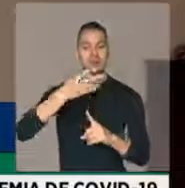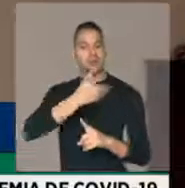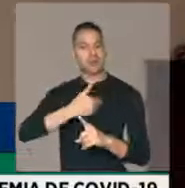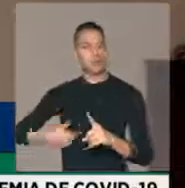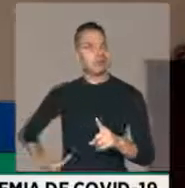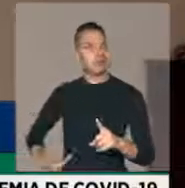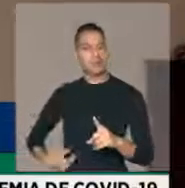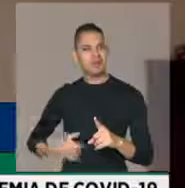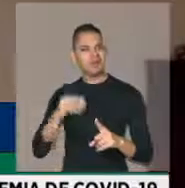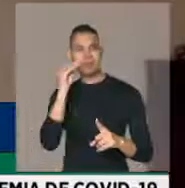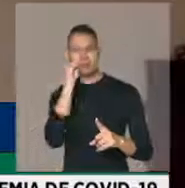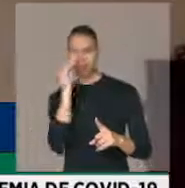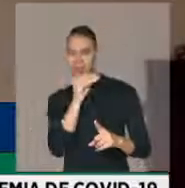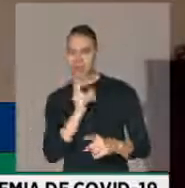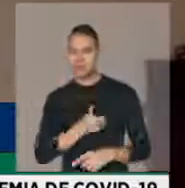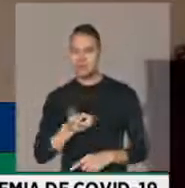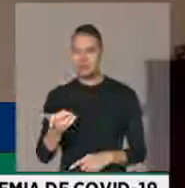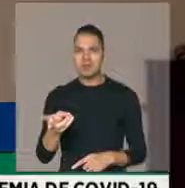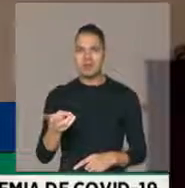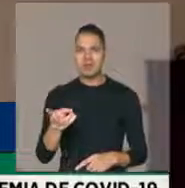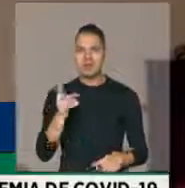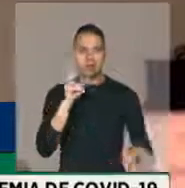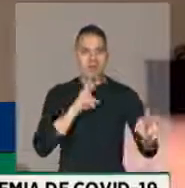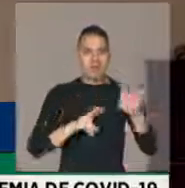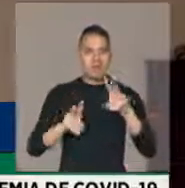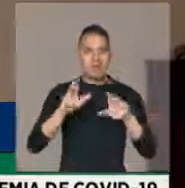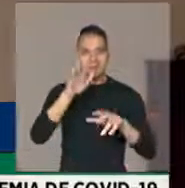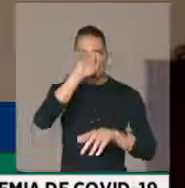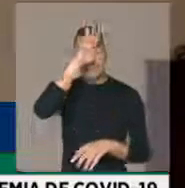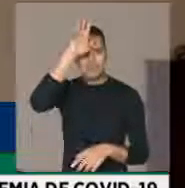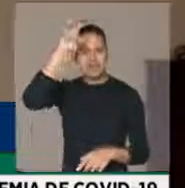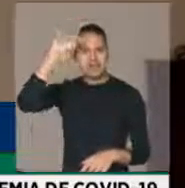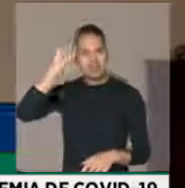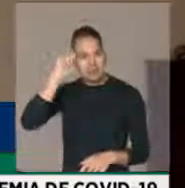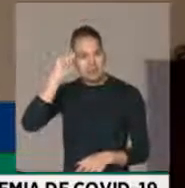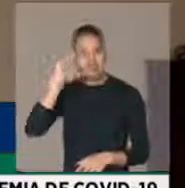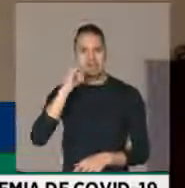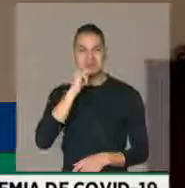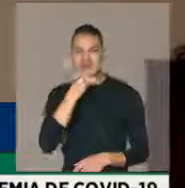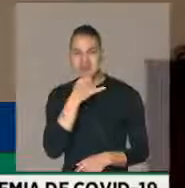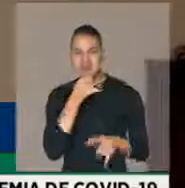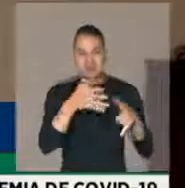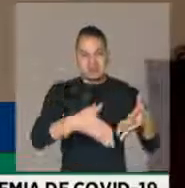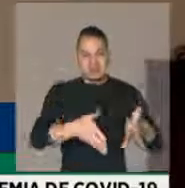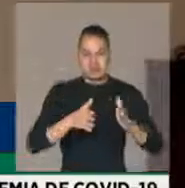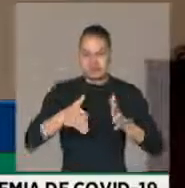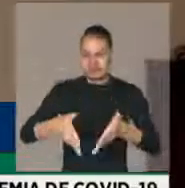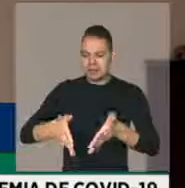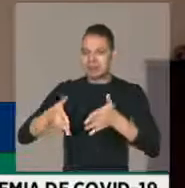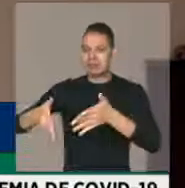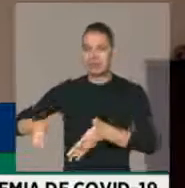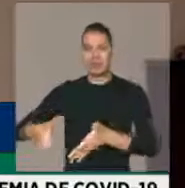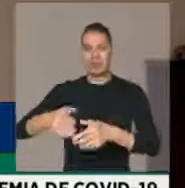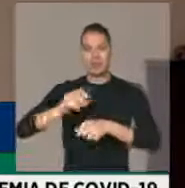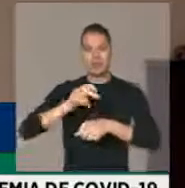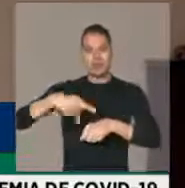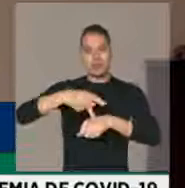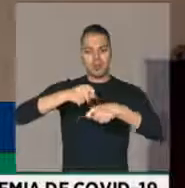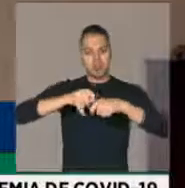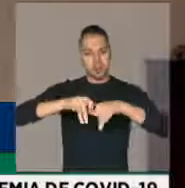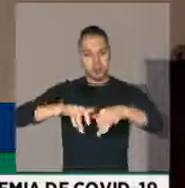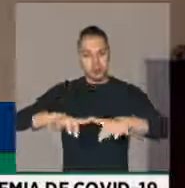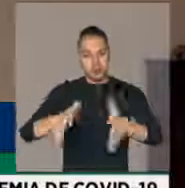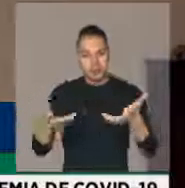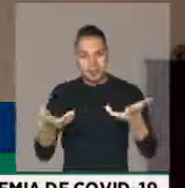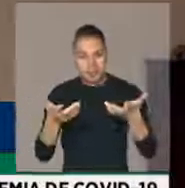bom senso? Será que as cenas de Manaus, tristíssimas, terão que se espalhar país afora, por todo o campo?